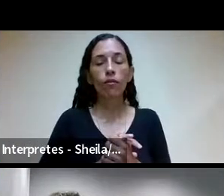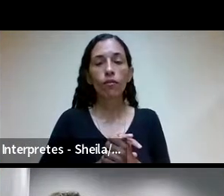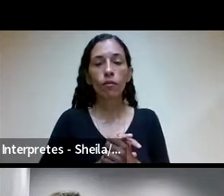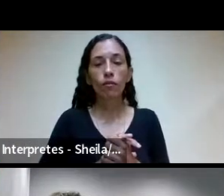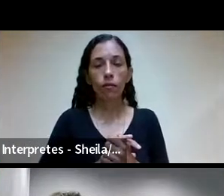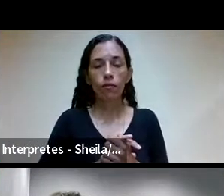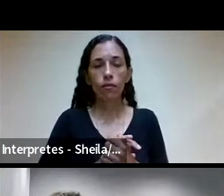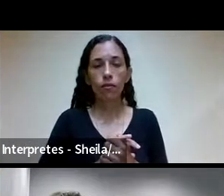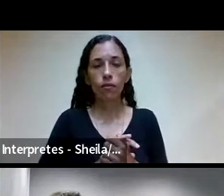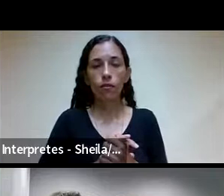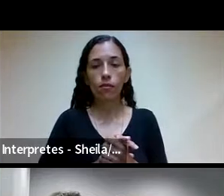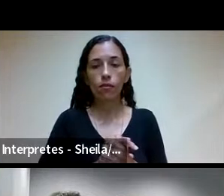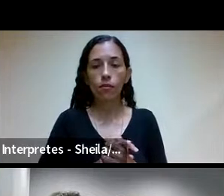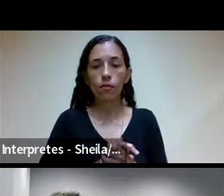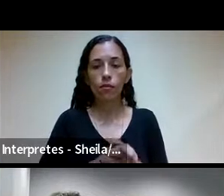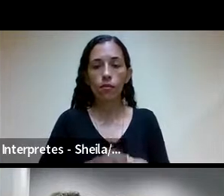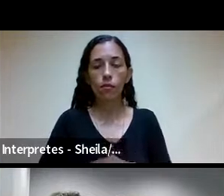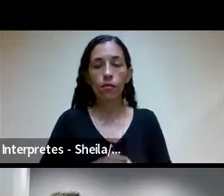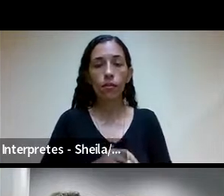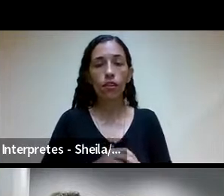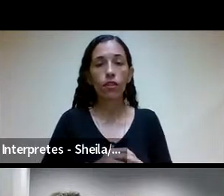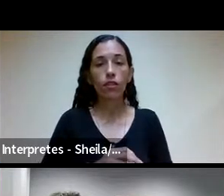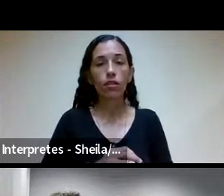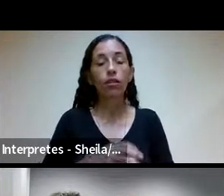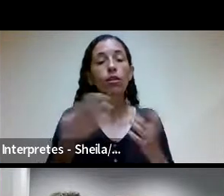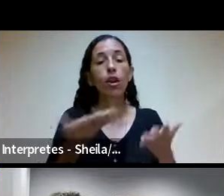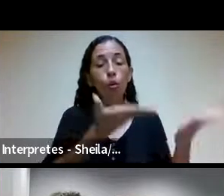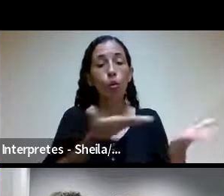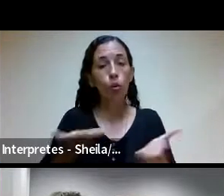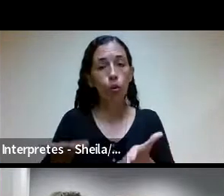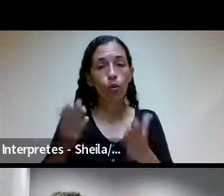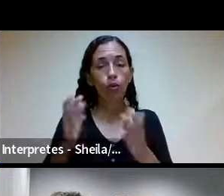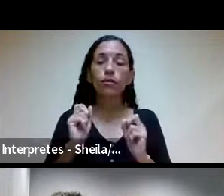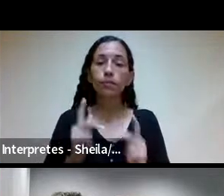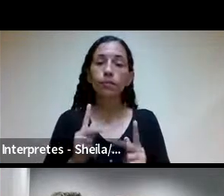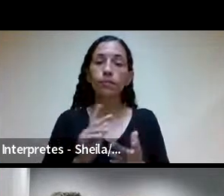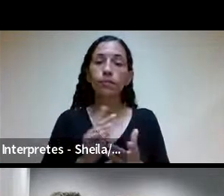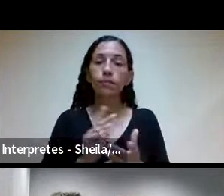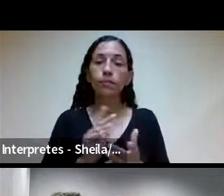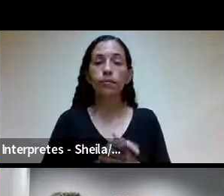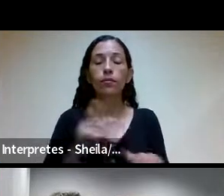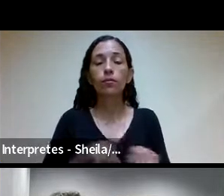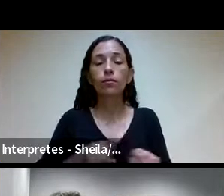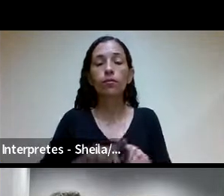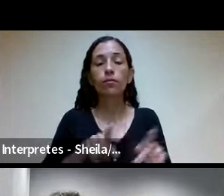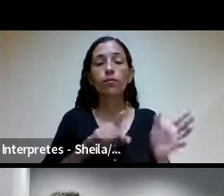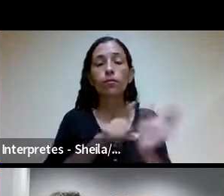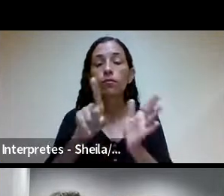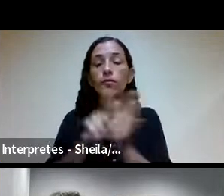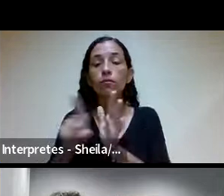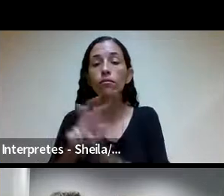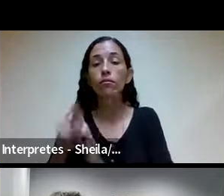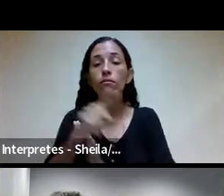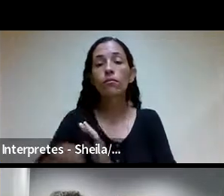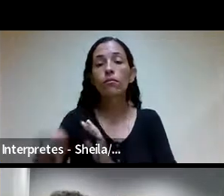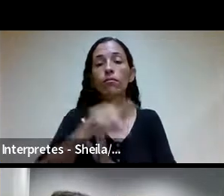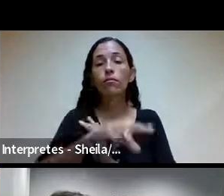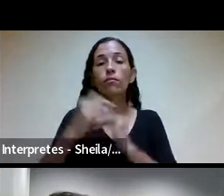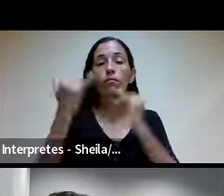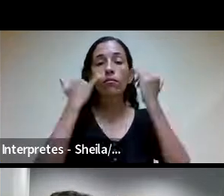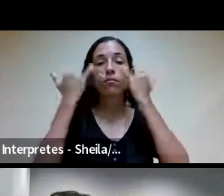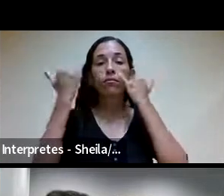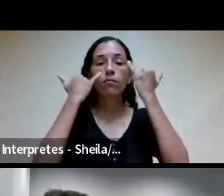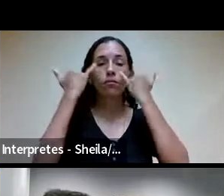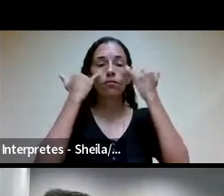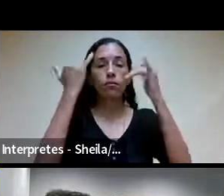próxima gestão, certo? Então, o convite está formulado. Consulta os membros do tribunal se há alguma